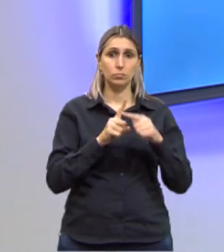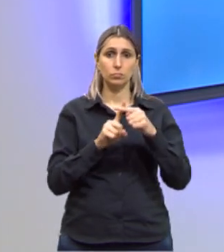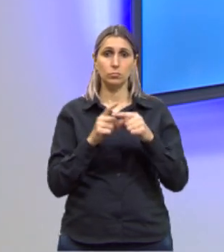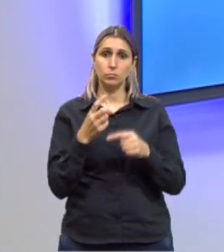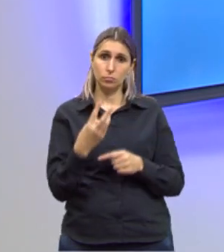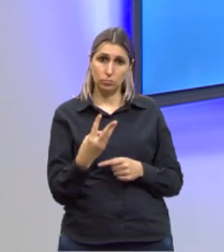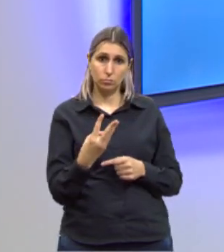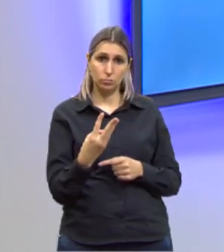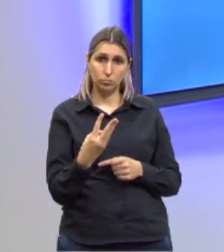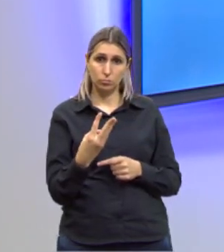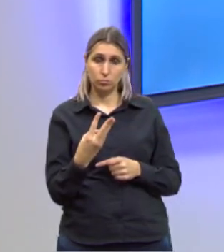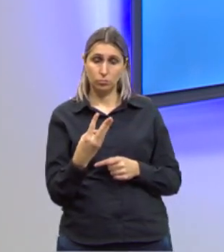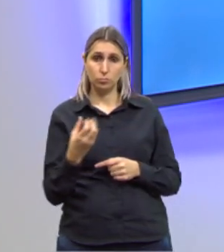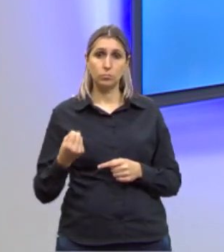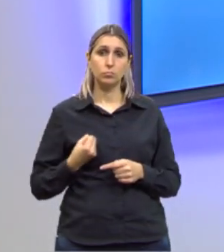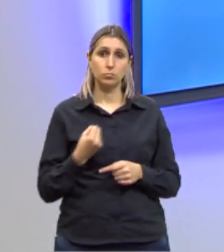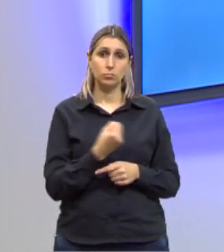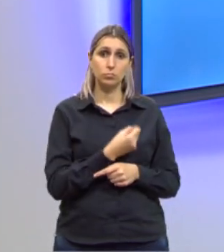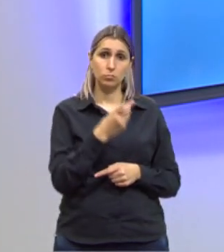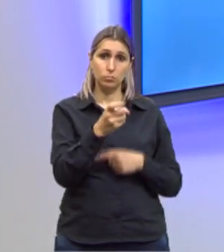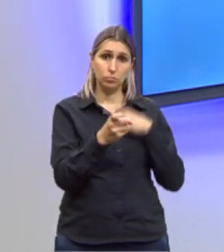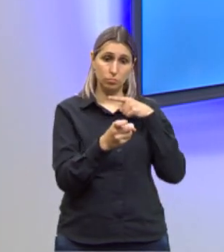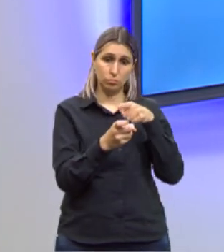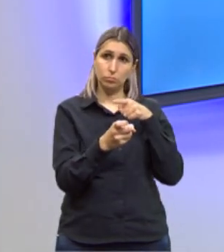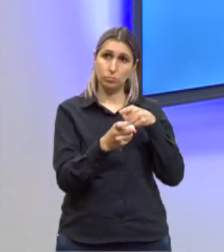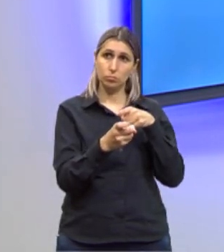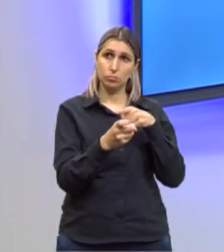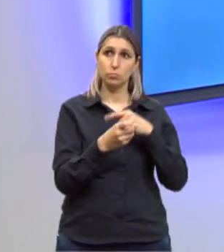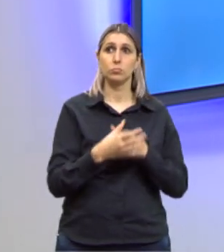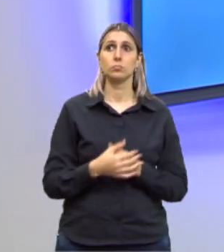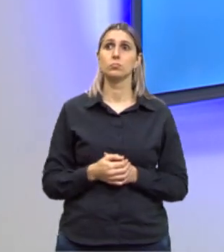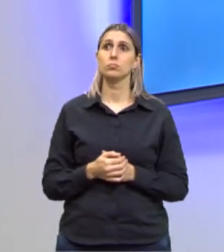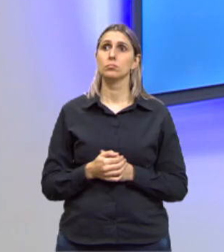Qual é o valor de x? Aqui está ele.